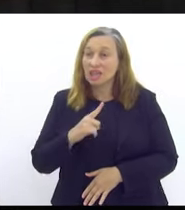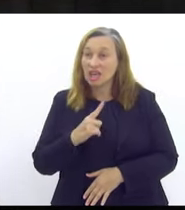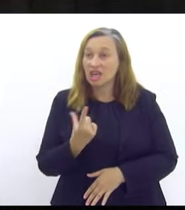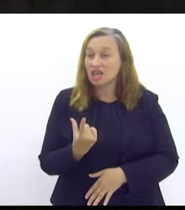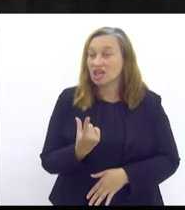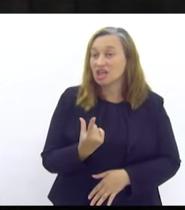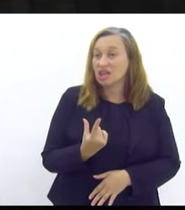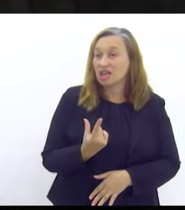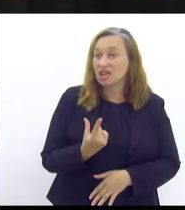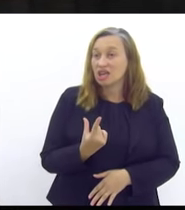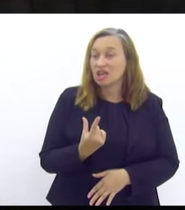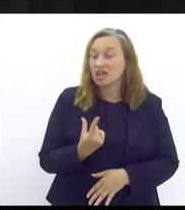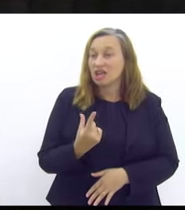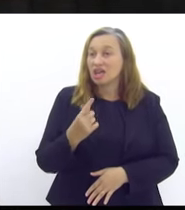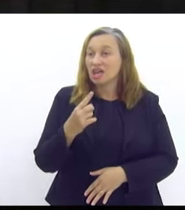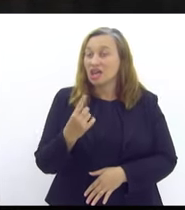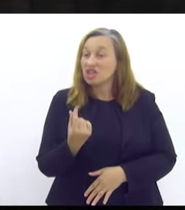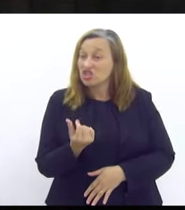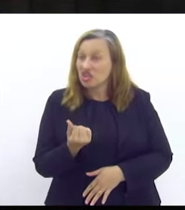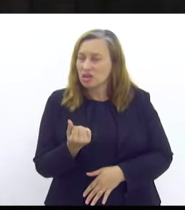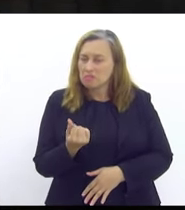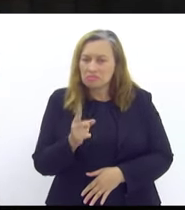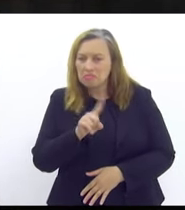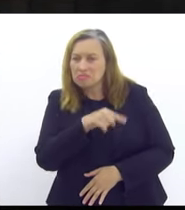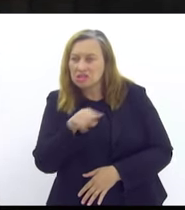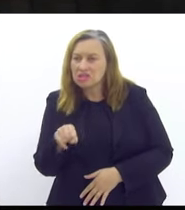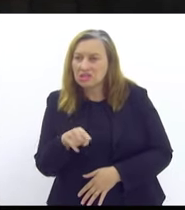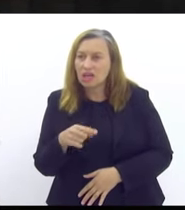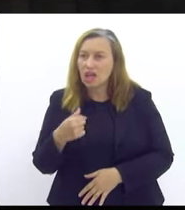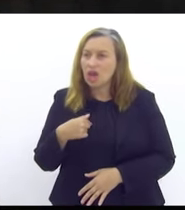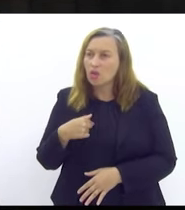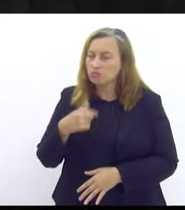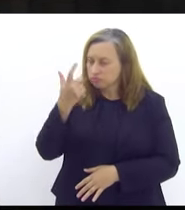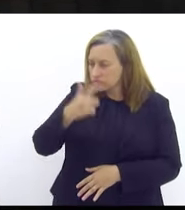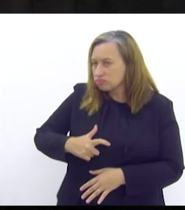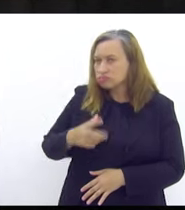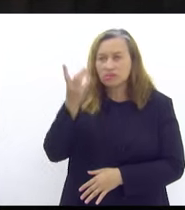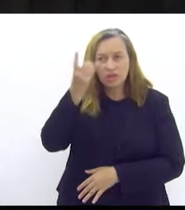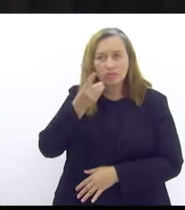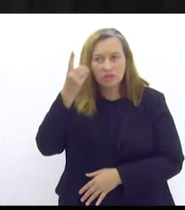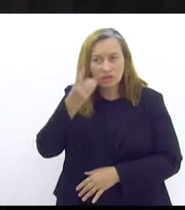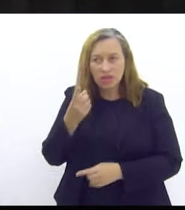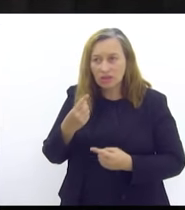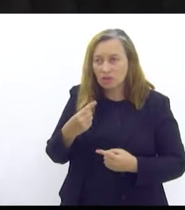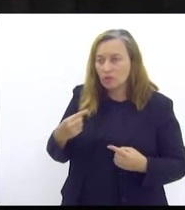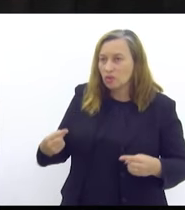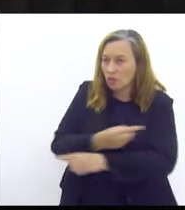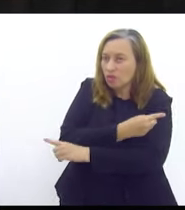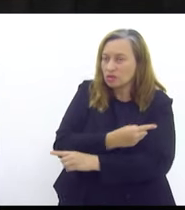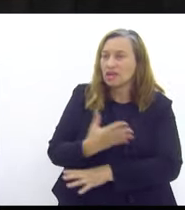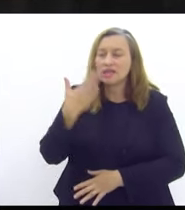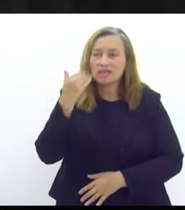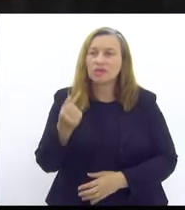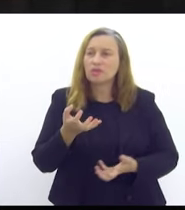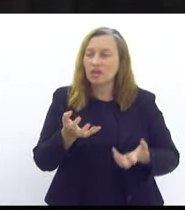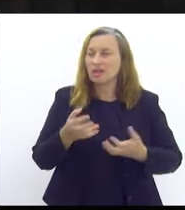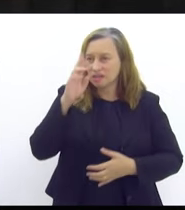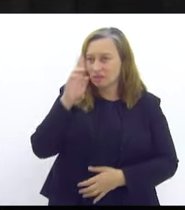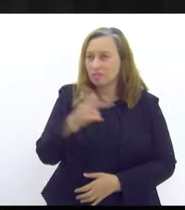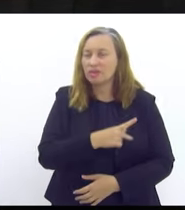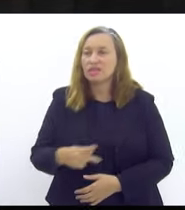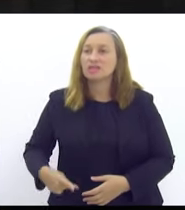negam a receita. Eu sou um deputado de oposição, Sabe o que eu quero do governo, senhora presidente? Que ele